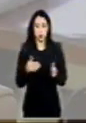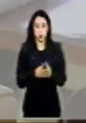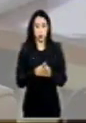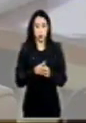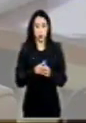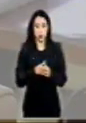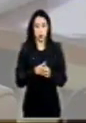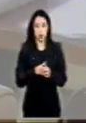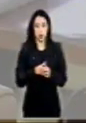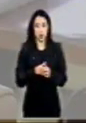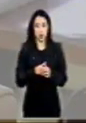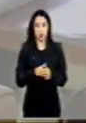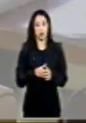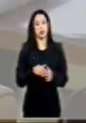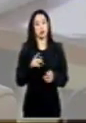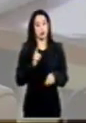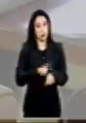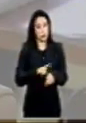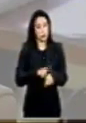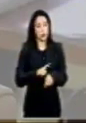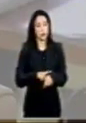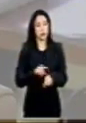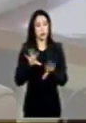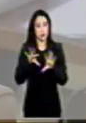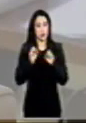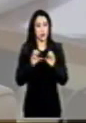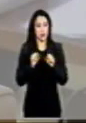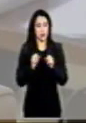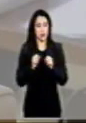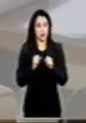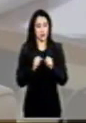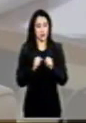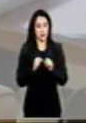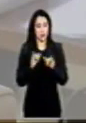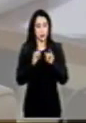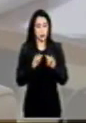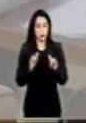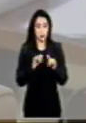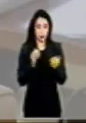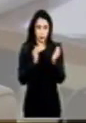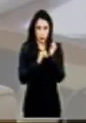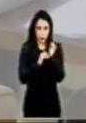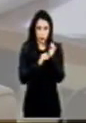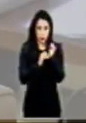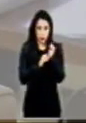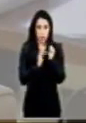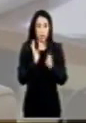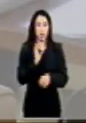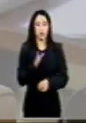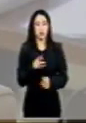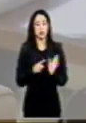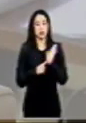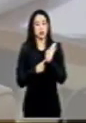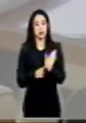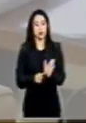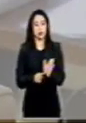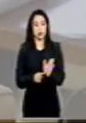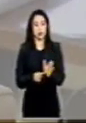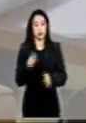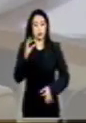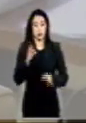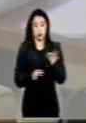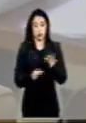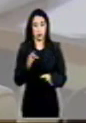durante o período de interceptação. E já no inquérito, cujo número aqui indico, autuado nesse tribunal sobre o